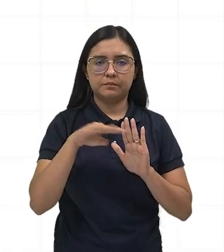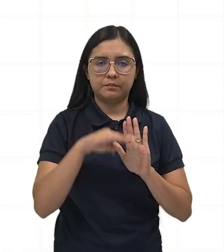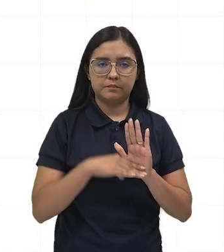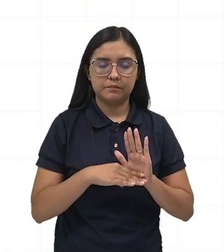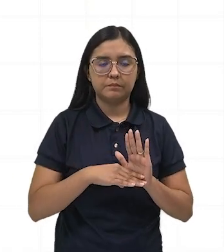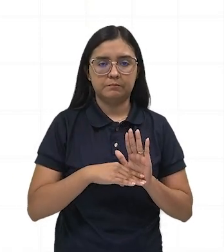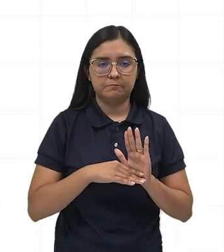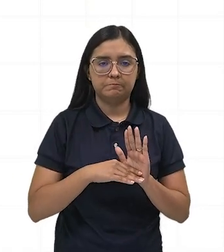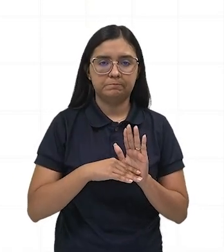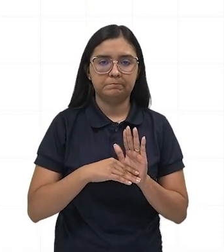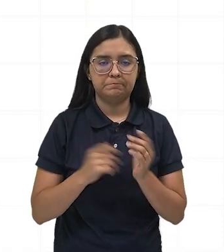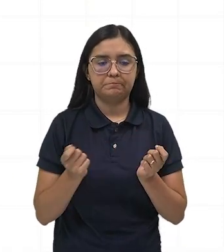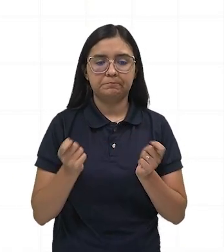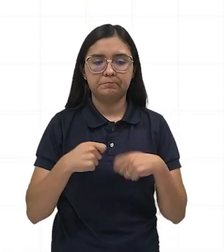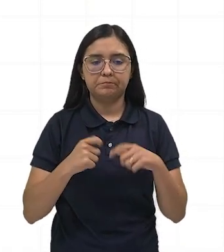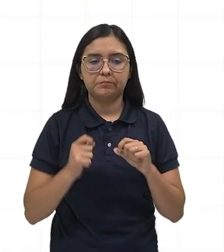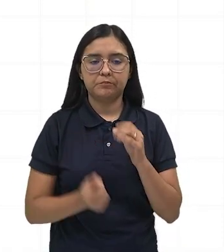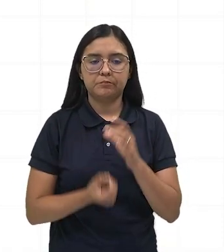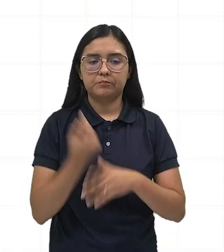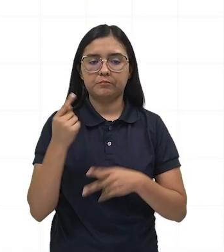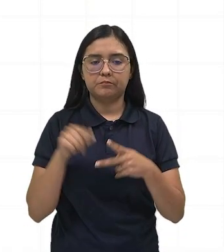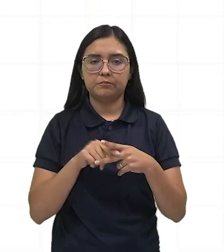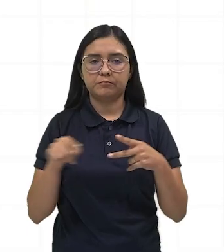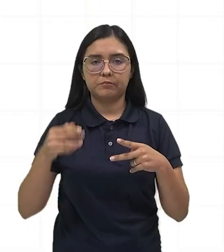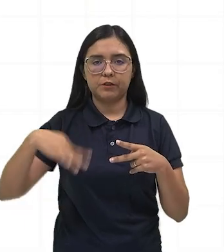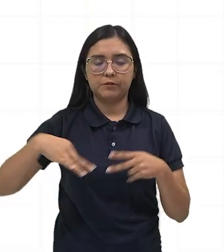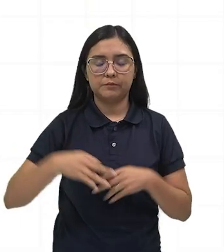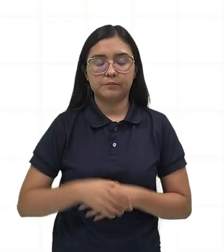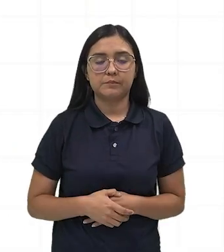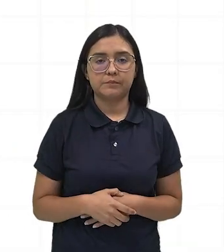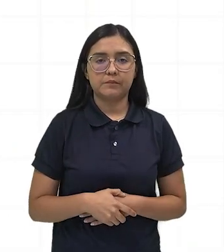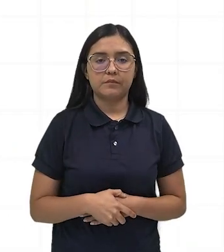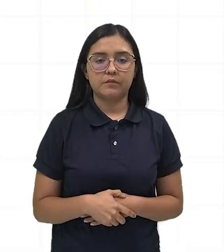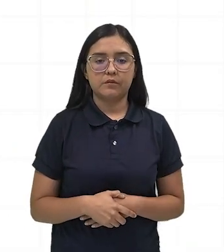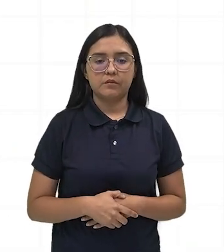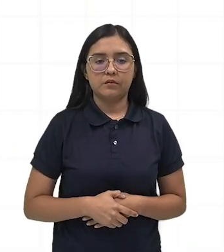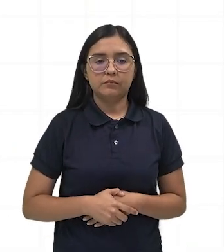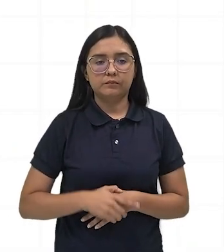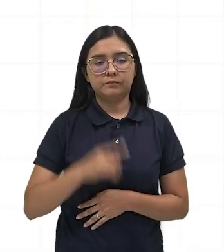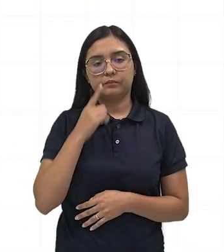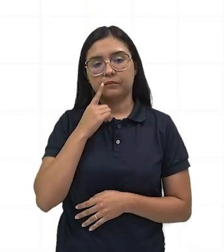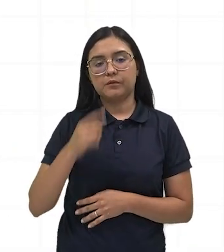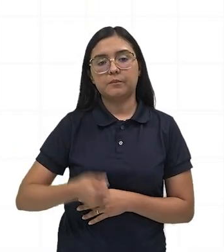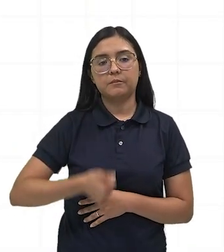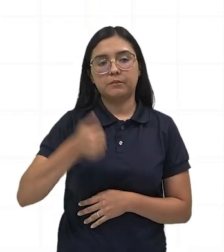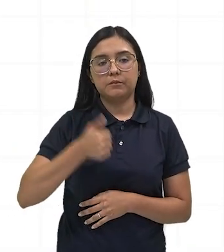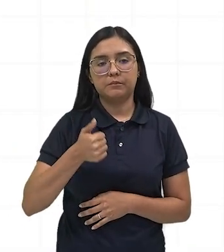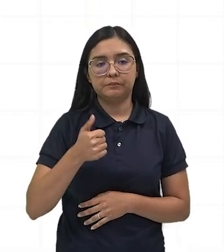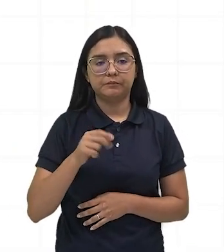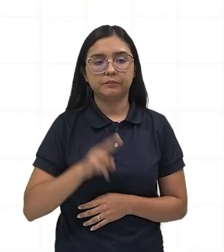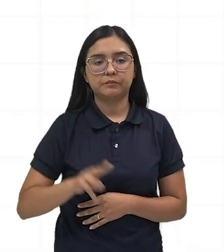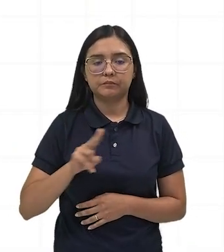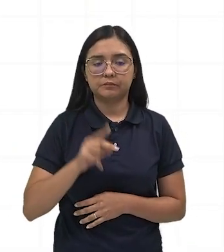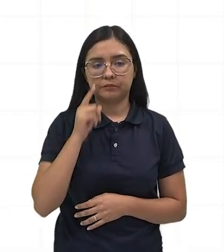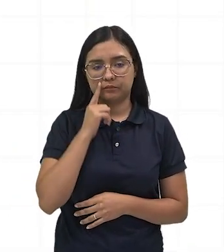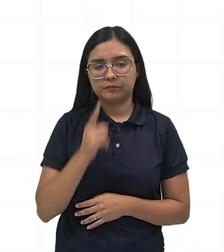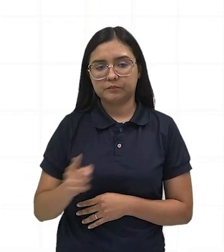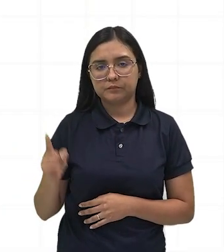exatamente para que seja feita ali a bissetriz corretamente. Fazendo aí a primeira forma, né, com a